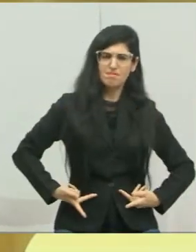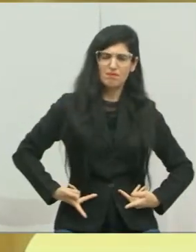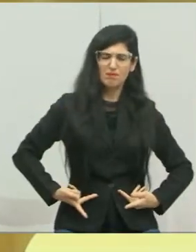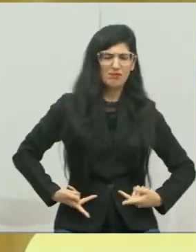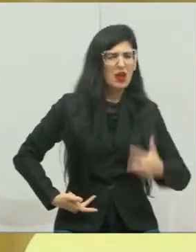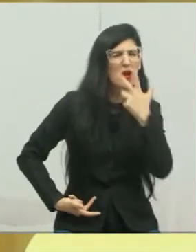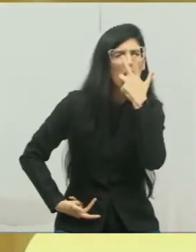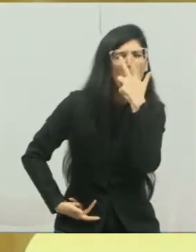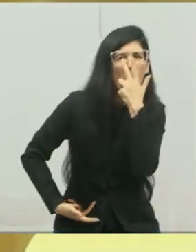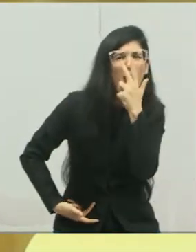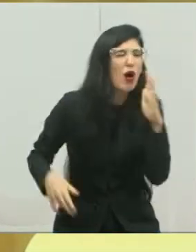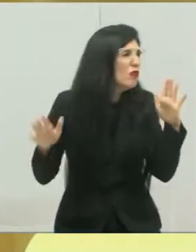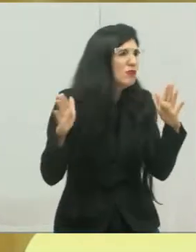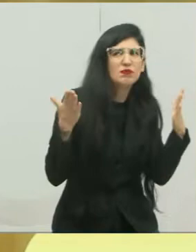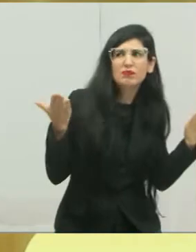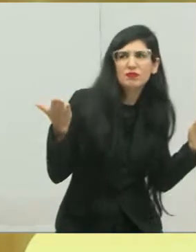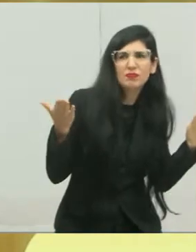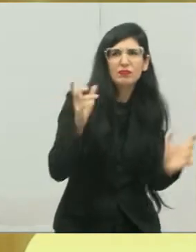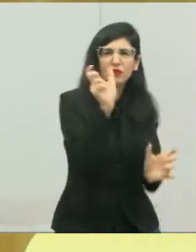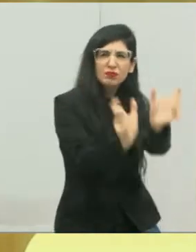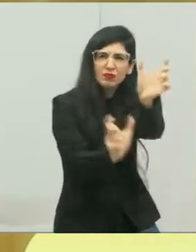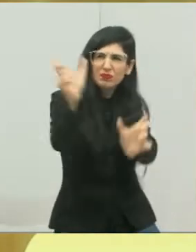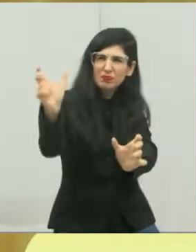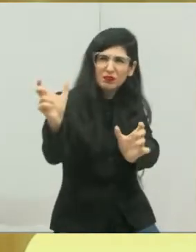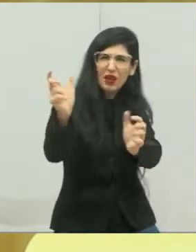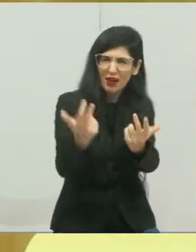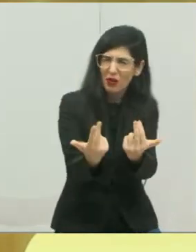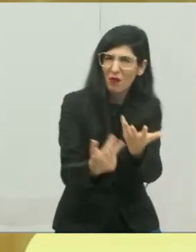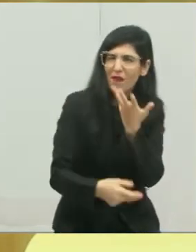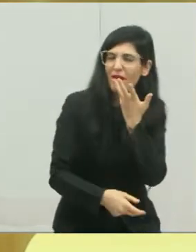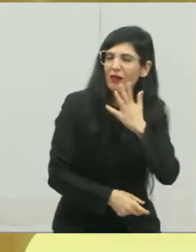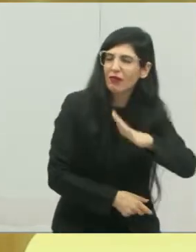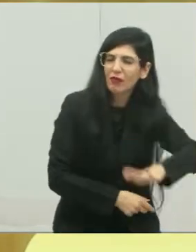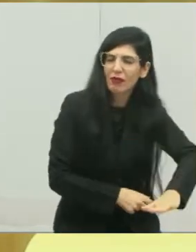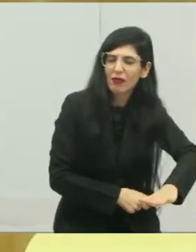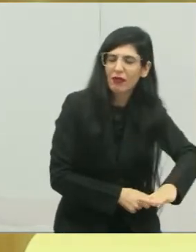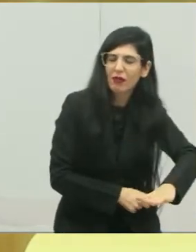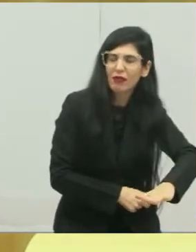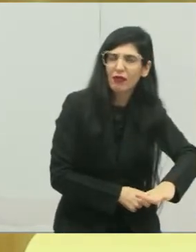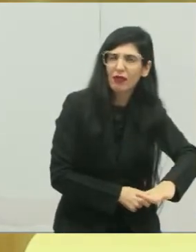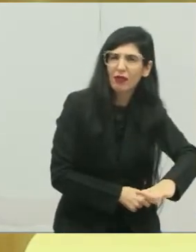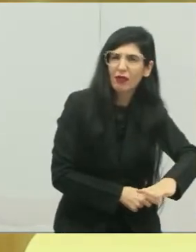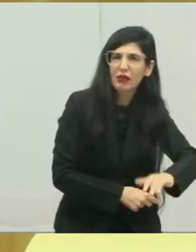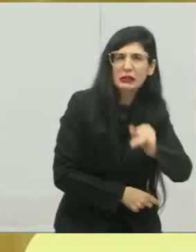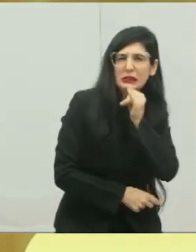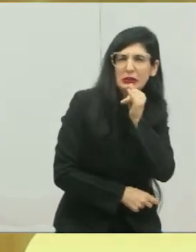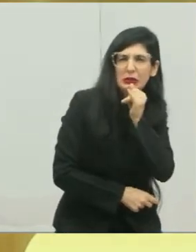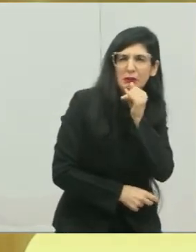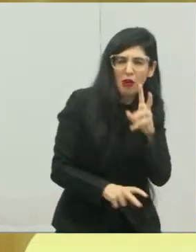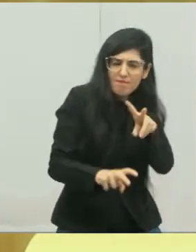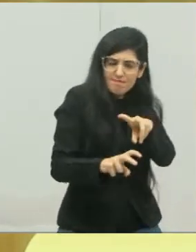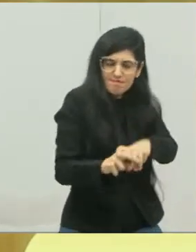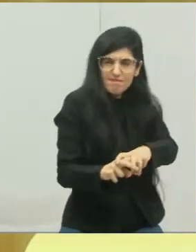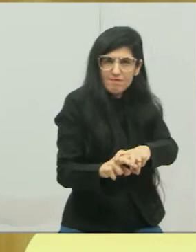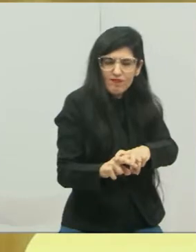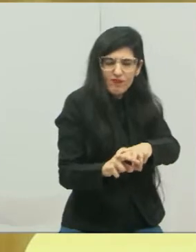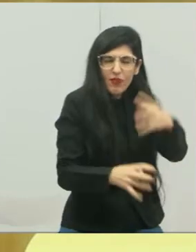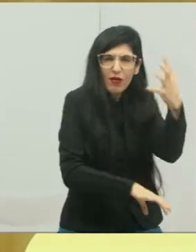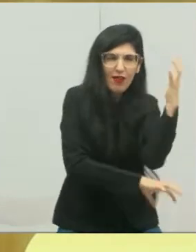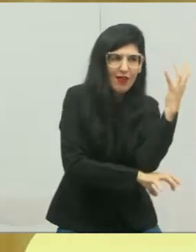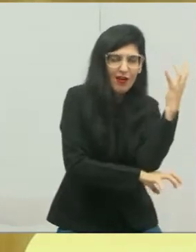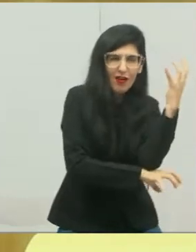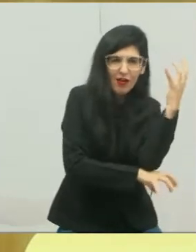parecem? São como crianças que se sentam nas praças e